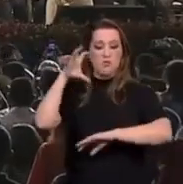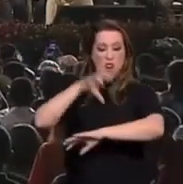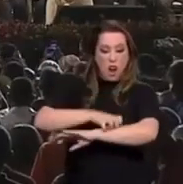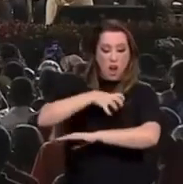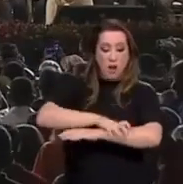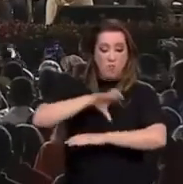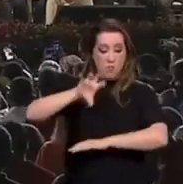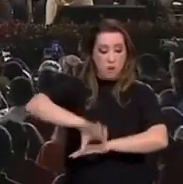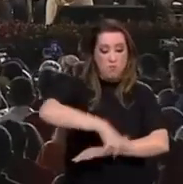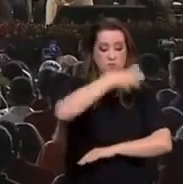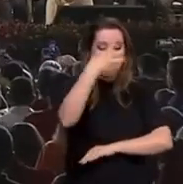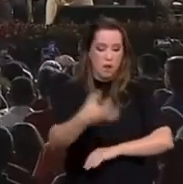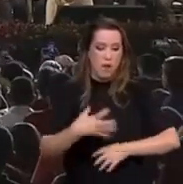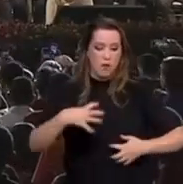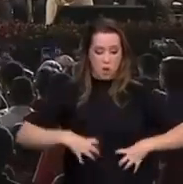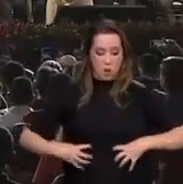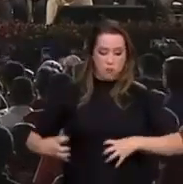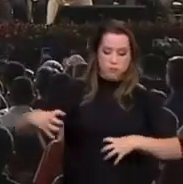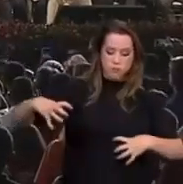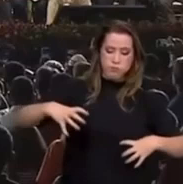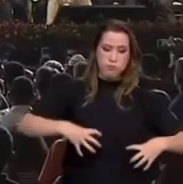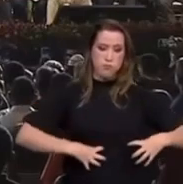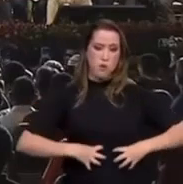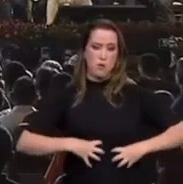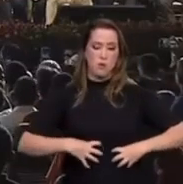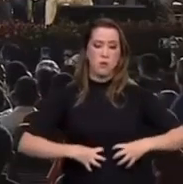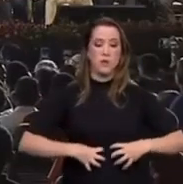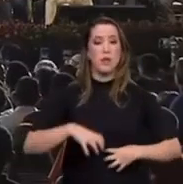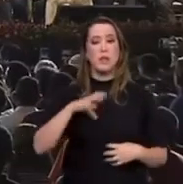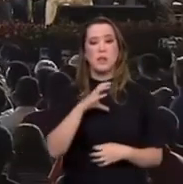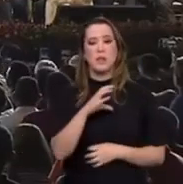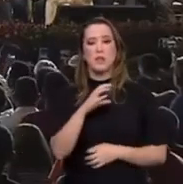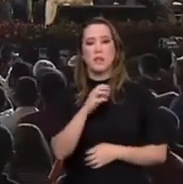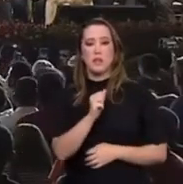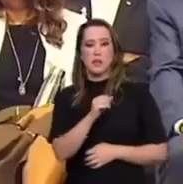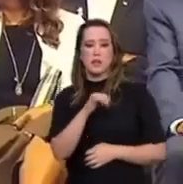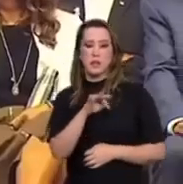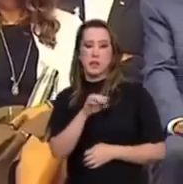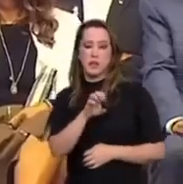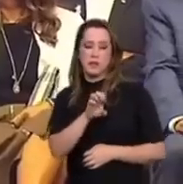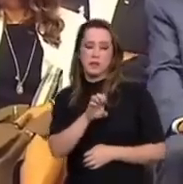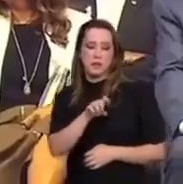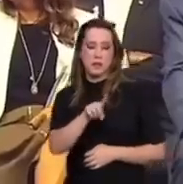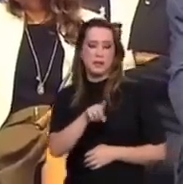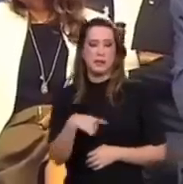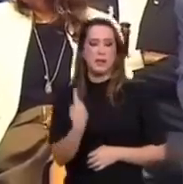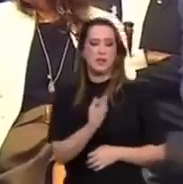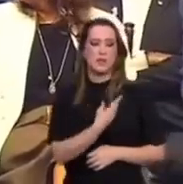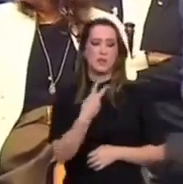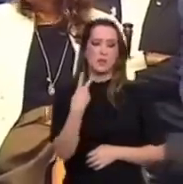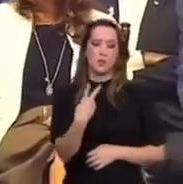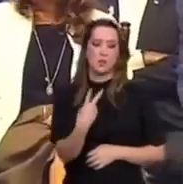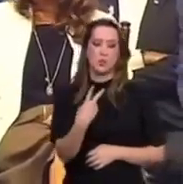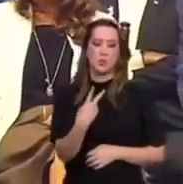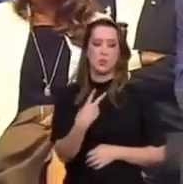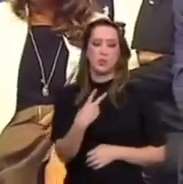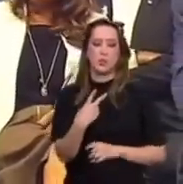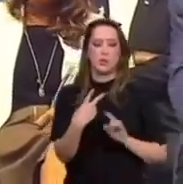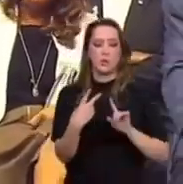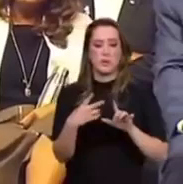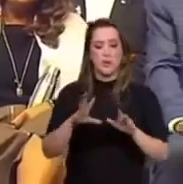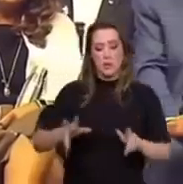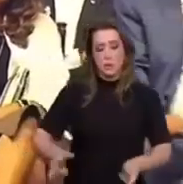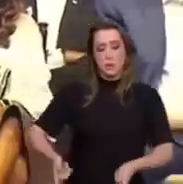barriga, lá em Caetés. A gente estava com dois caçoá para ir buscar